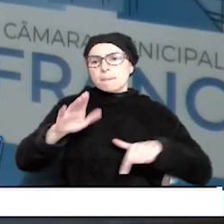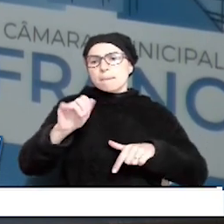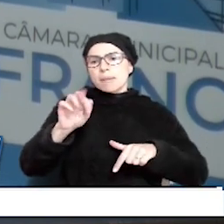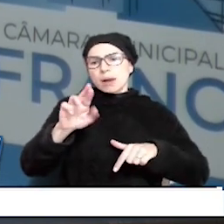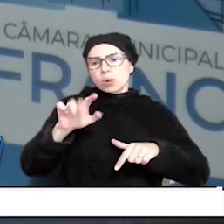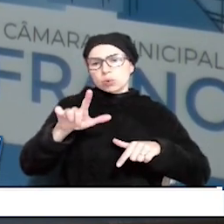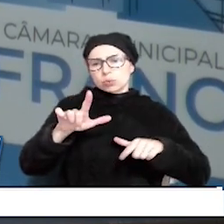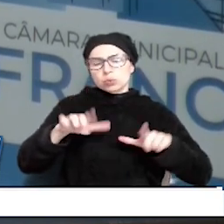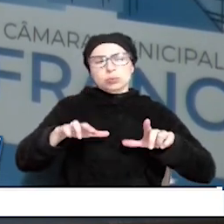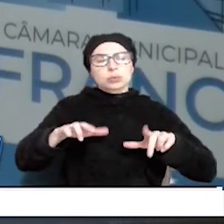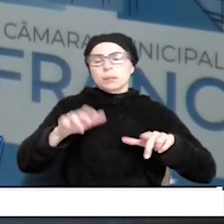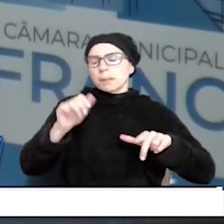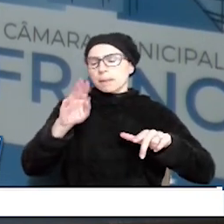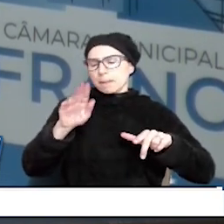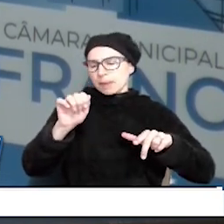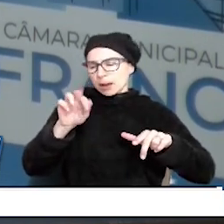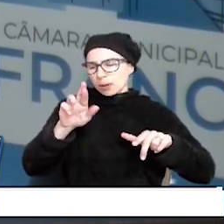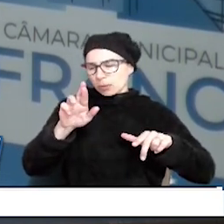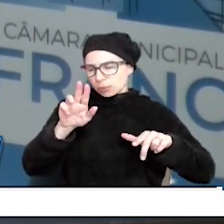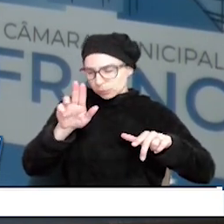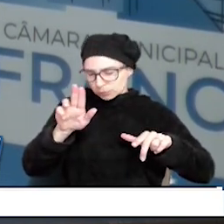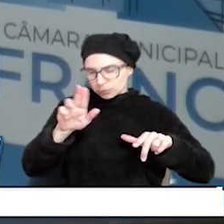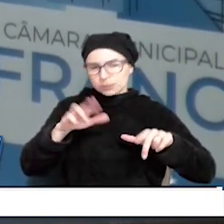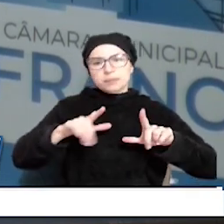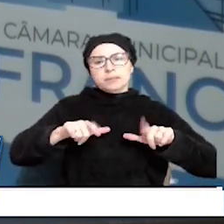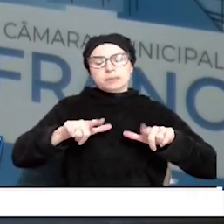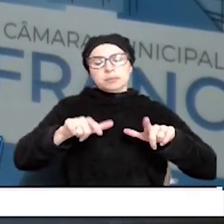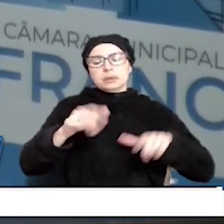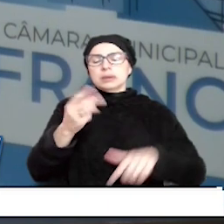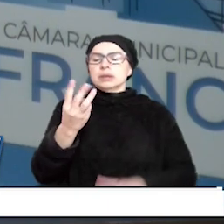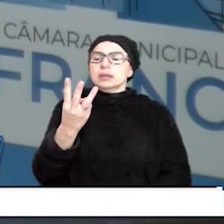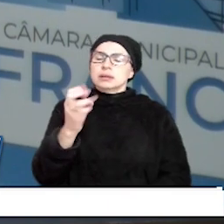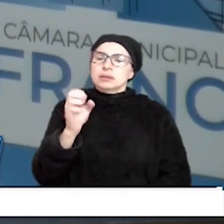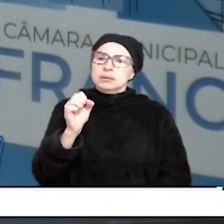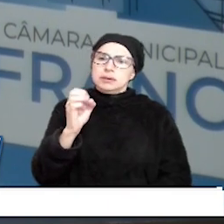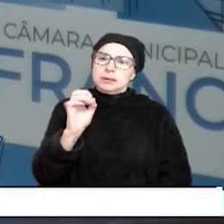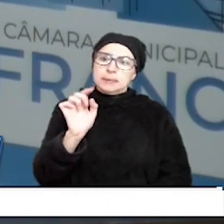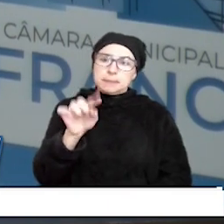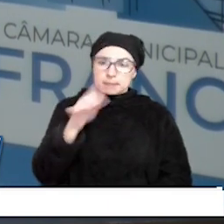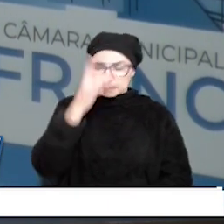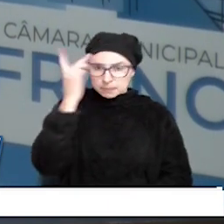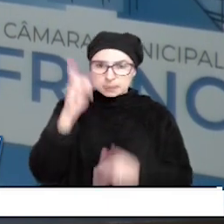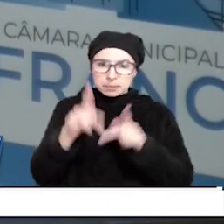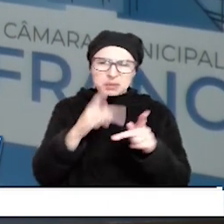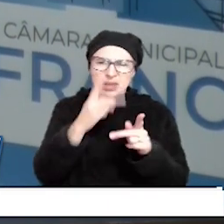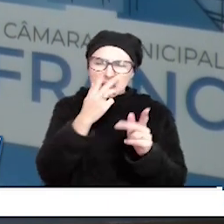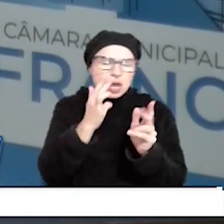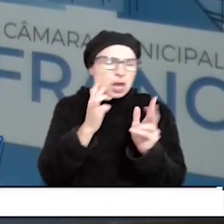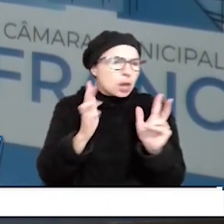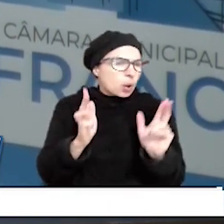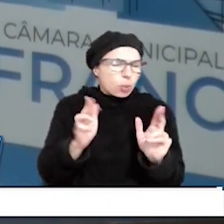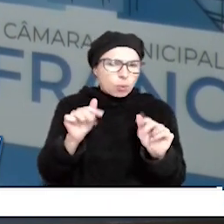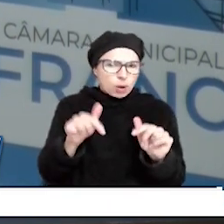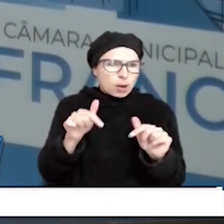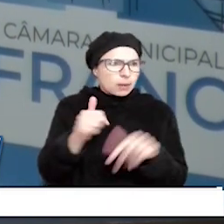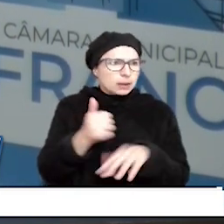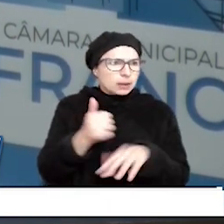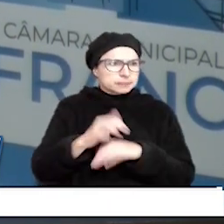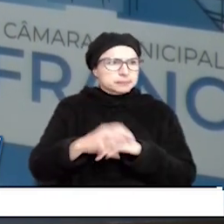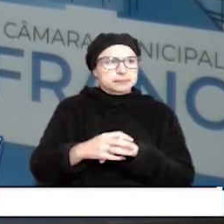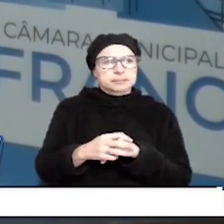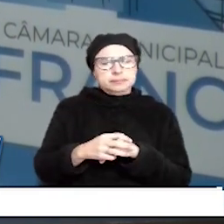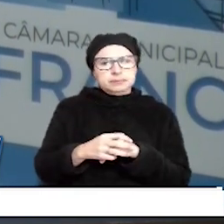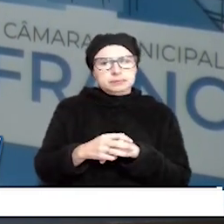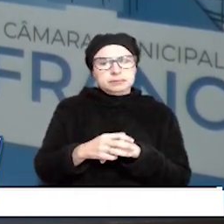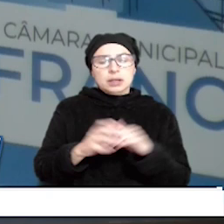de Bauru. Bauru tem 380 mil habitantes, exatamente a mesma quantidade de habitantes de Franca. Lá